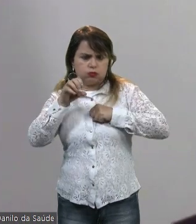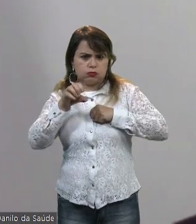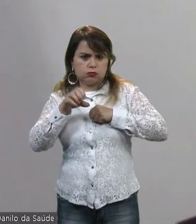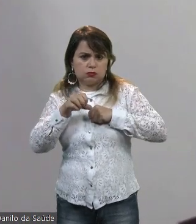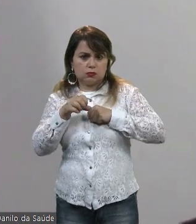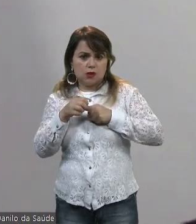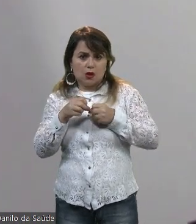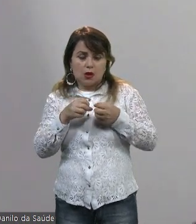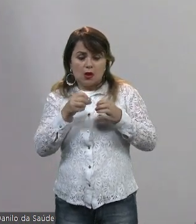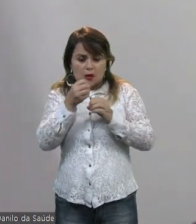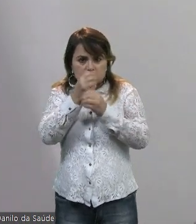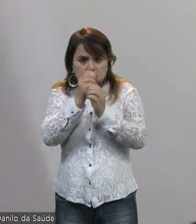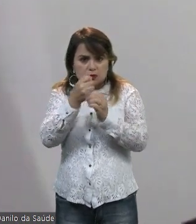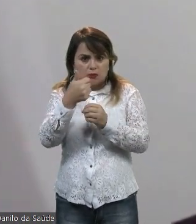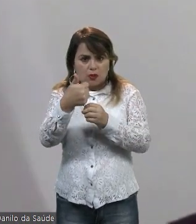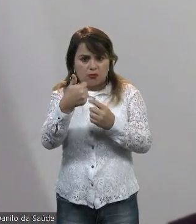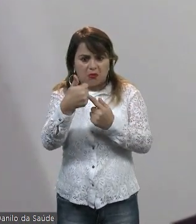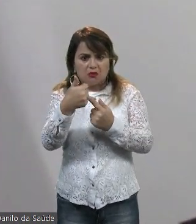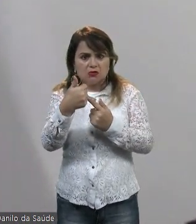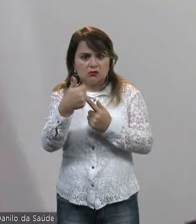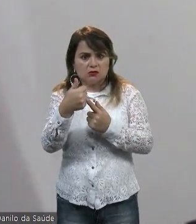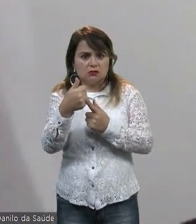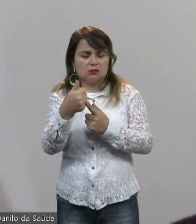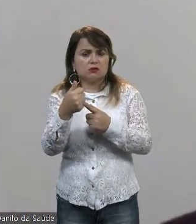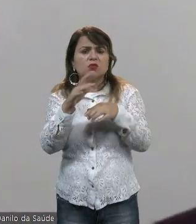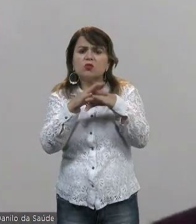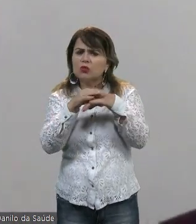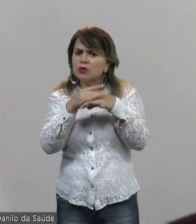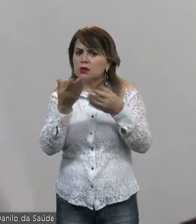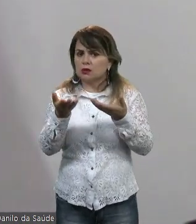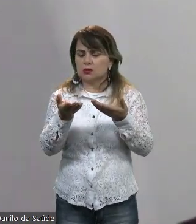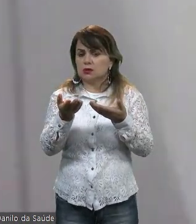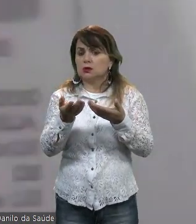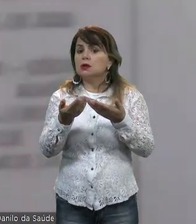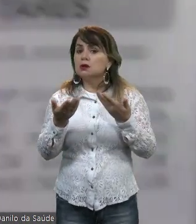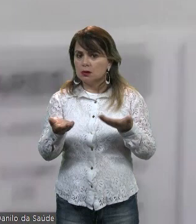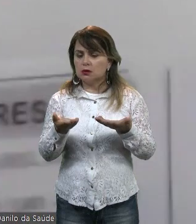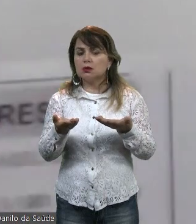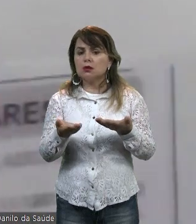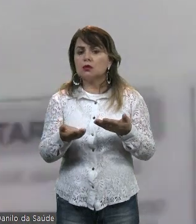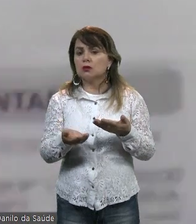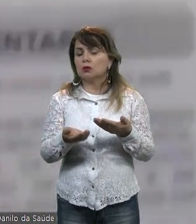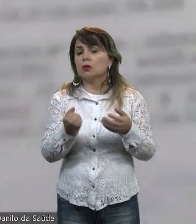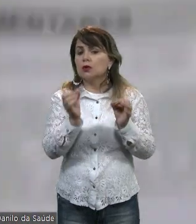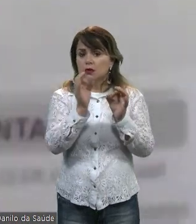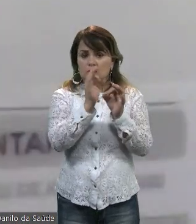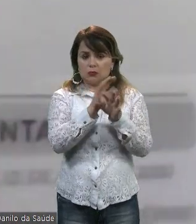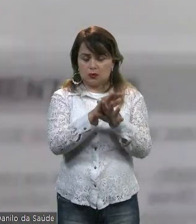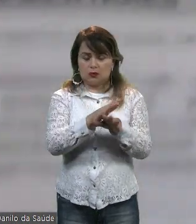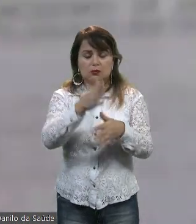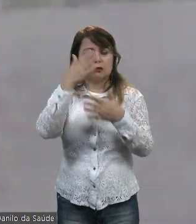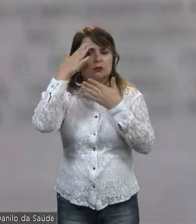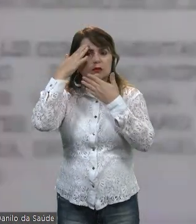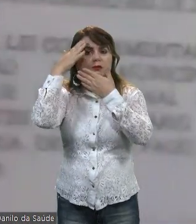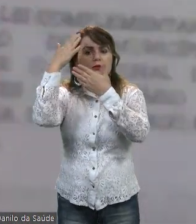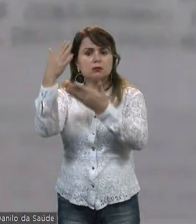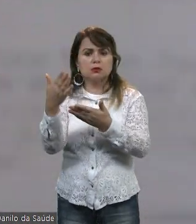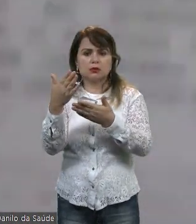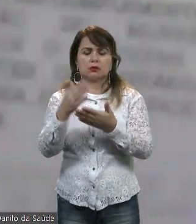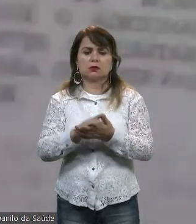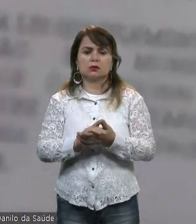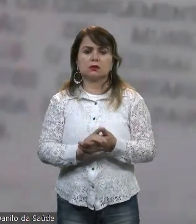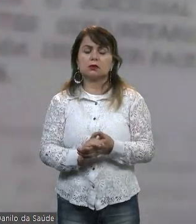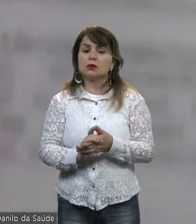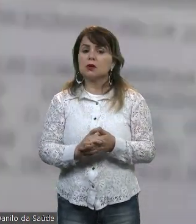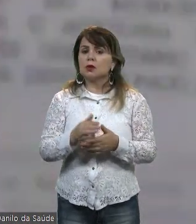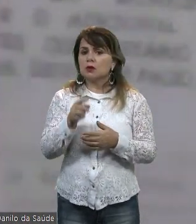se contaminando, estão na linha de frente e em visita à população. Então, para encerrar, presidente, eu agradeço e peço